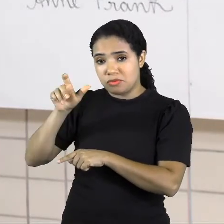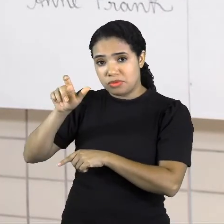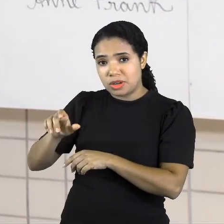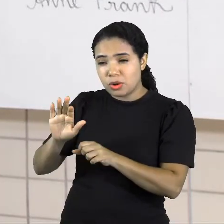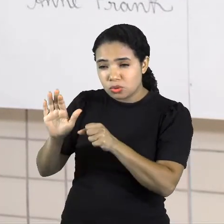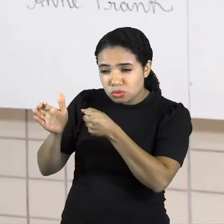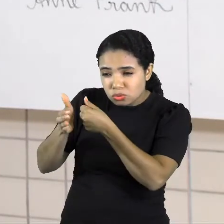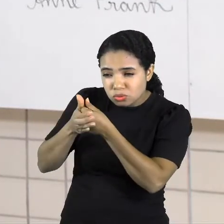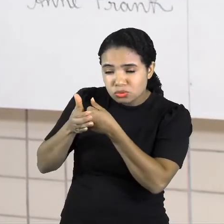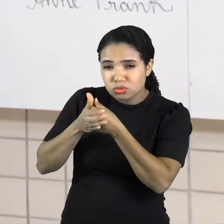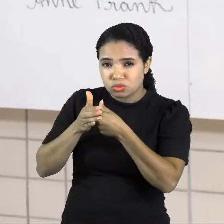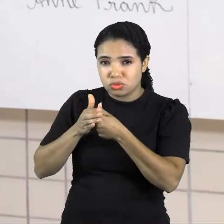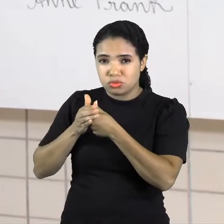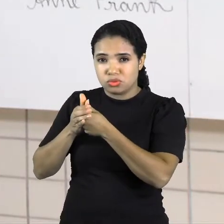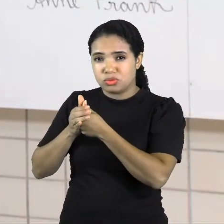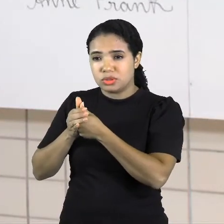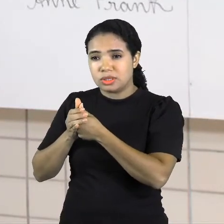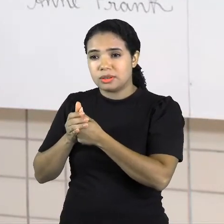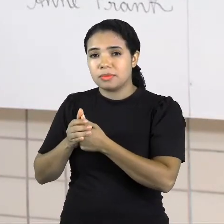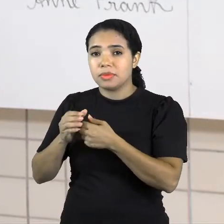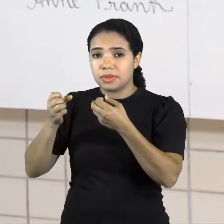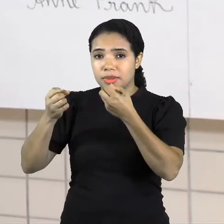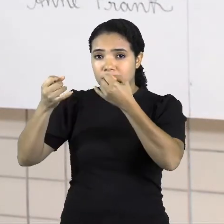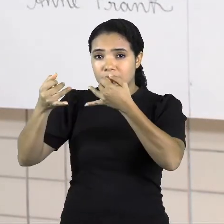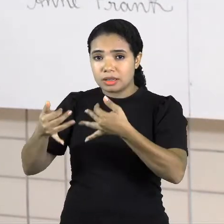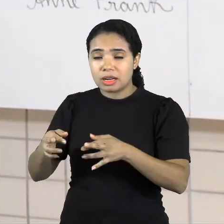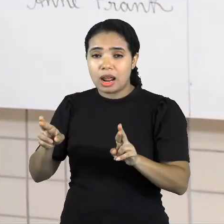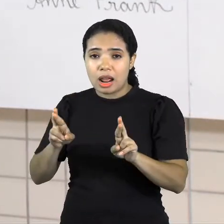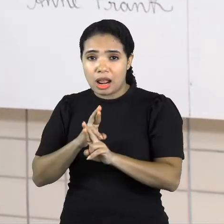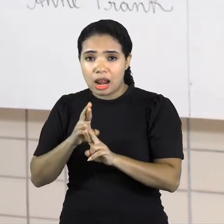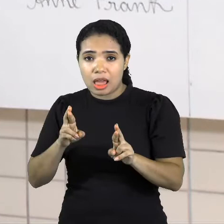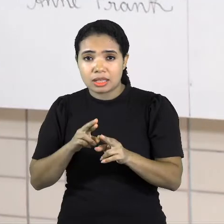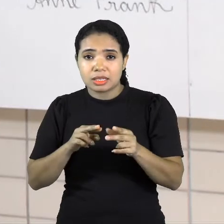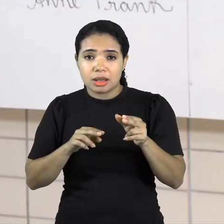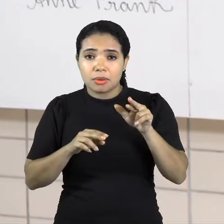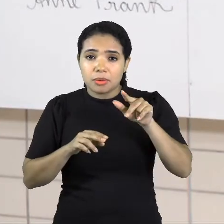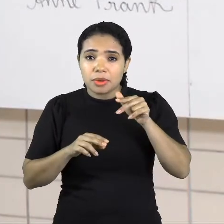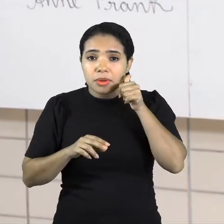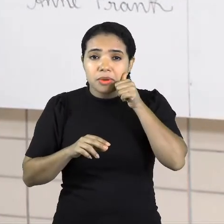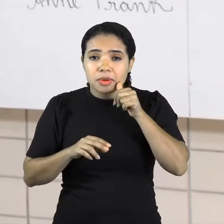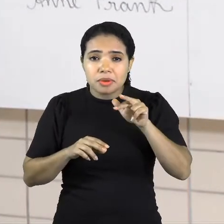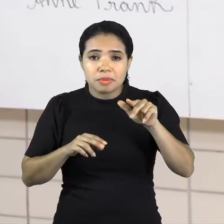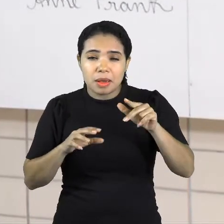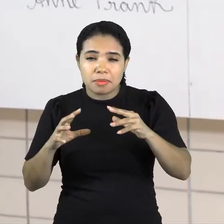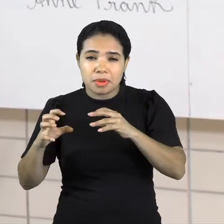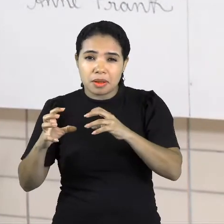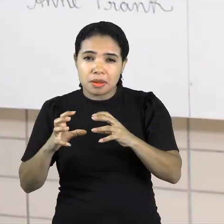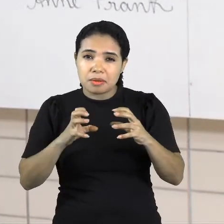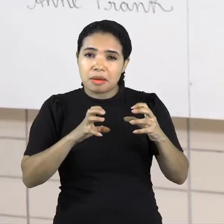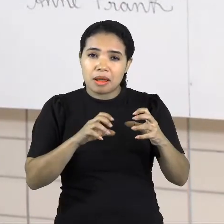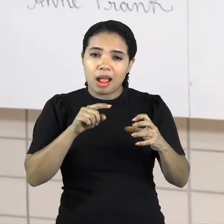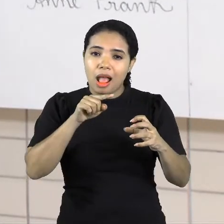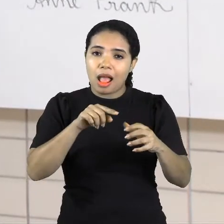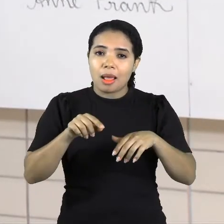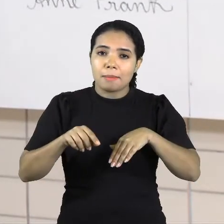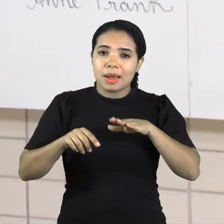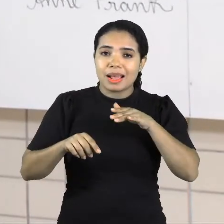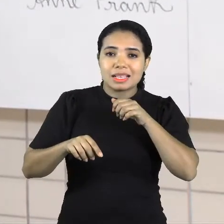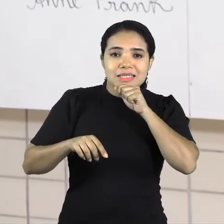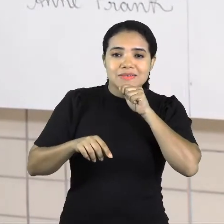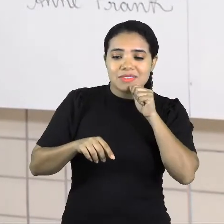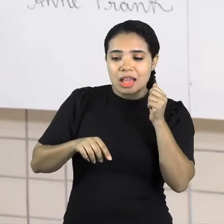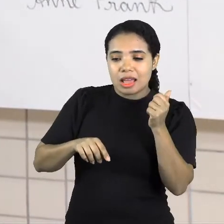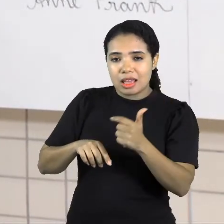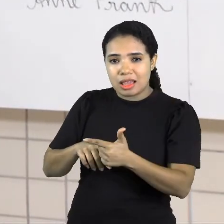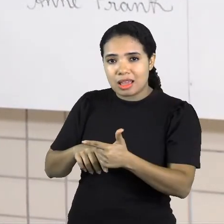né, nesse anexo. Ela relata a relação que ela tem com a irmã dela de briga, né, porque a irmã é mais velha, um